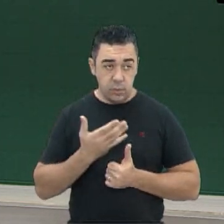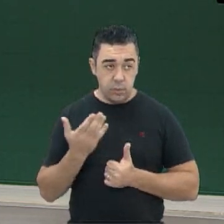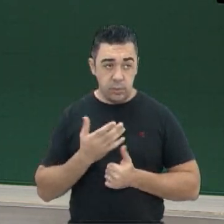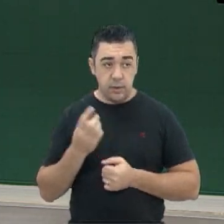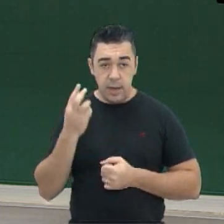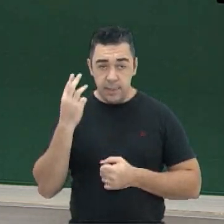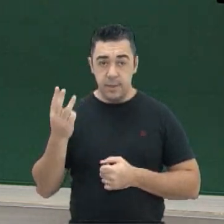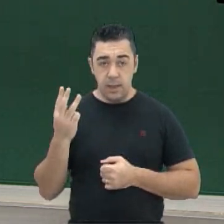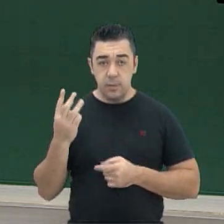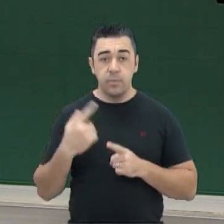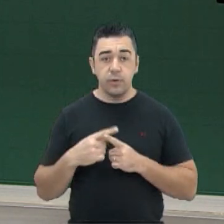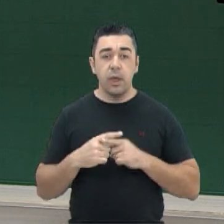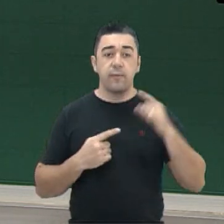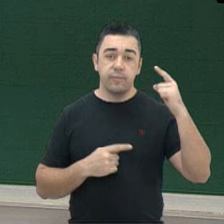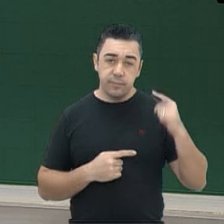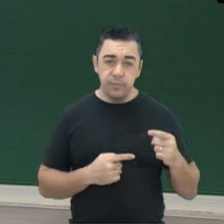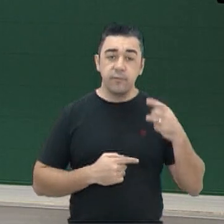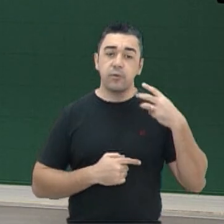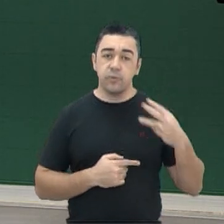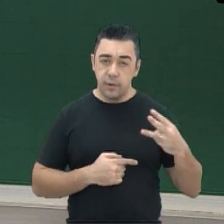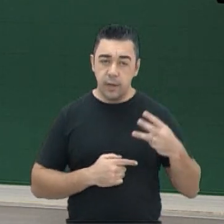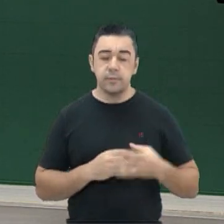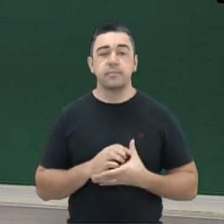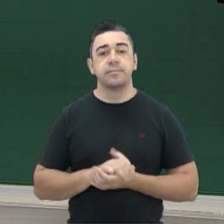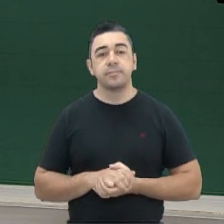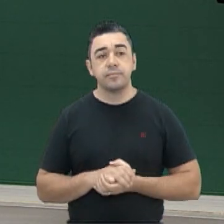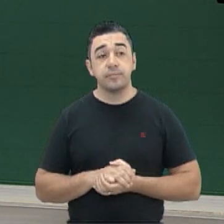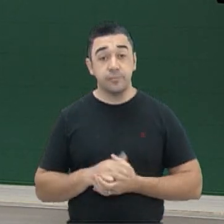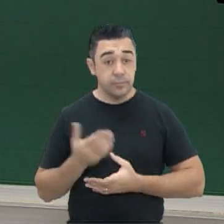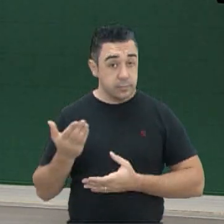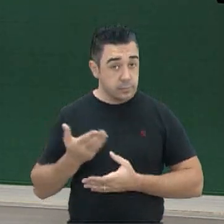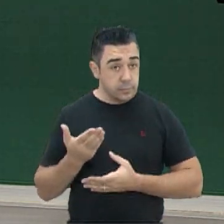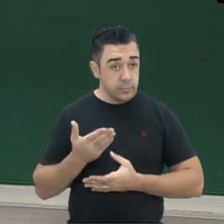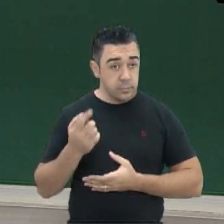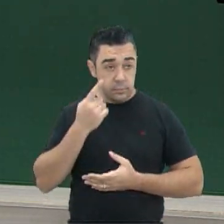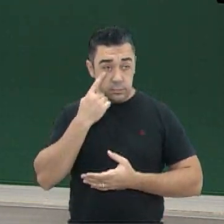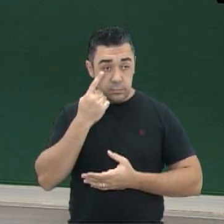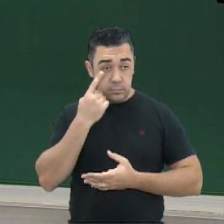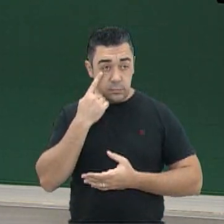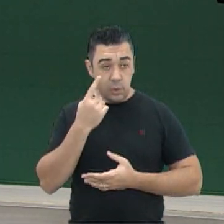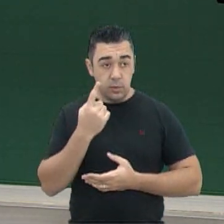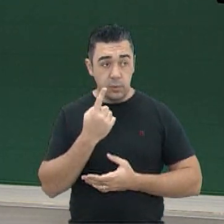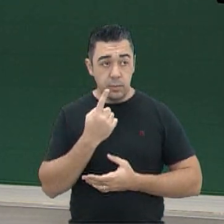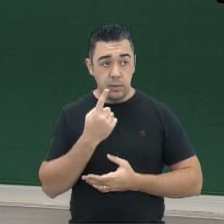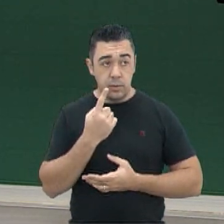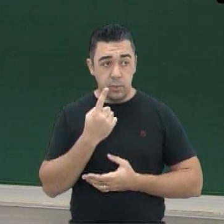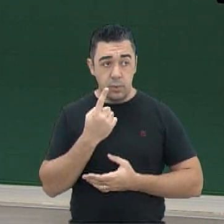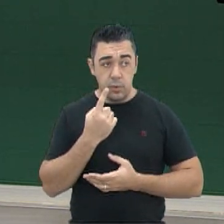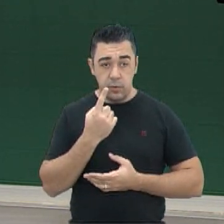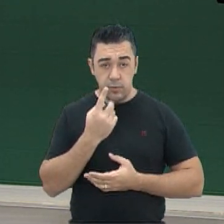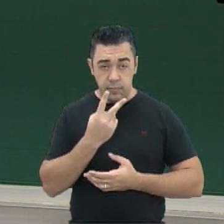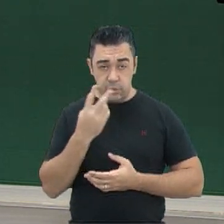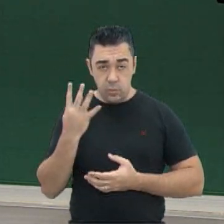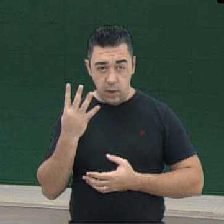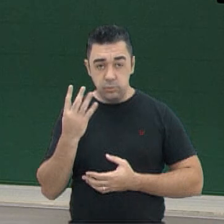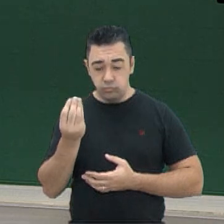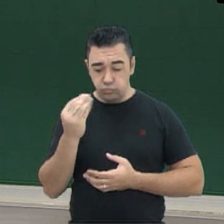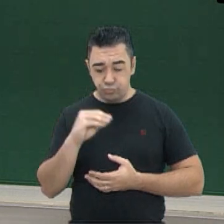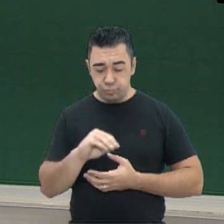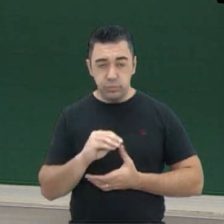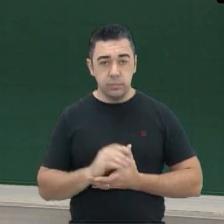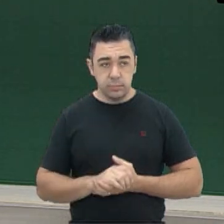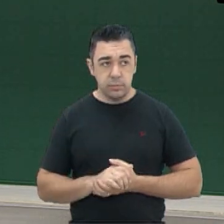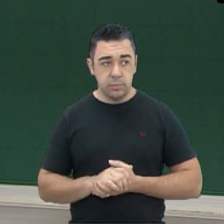é 3, porque foram 3 subtrações realizadas. Agora, eu vou pegar o 1024, que ficou aqui, assim como